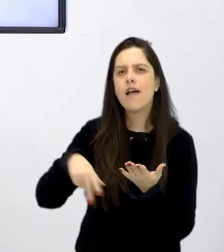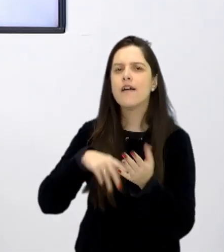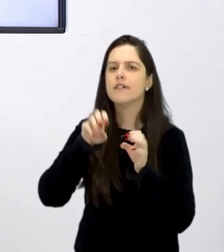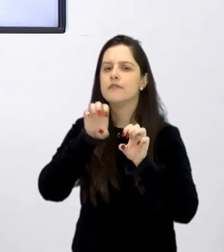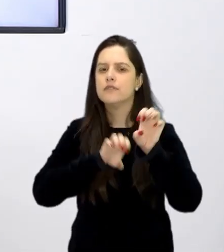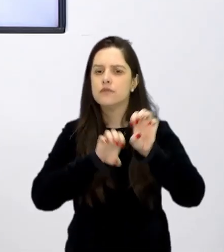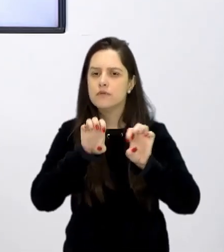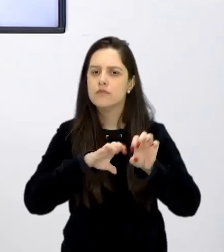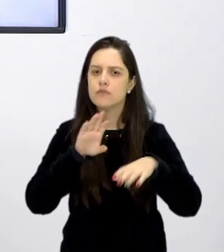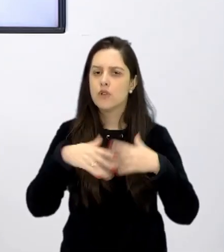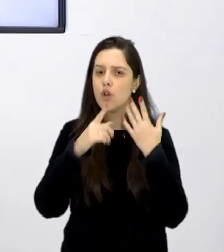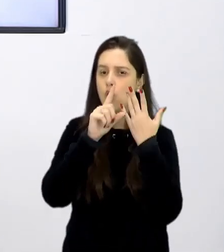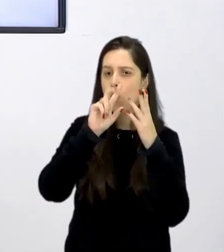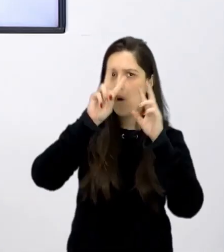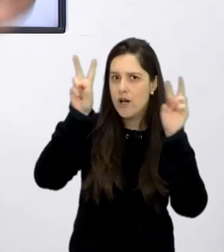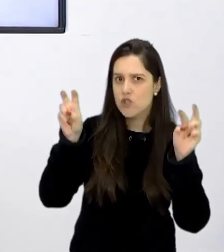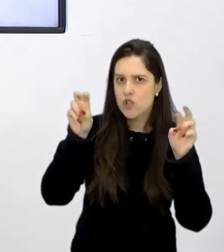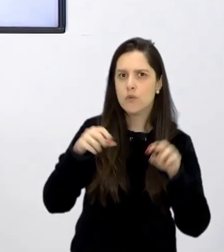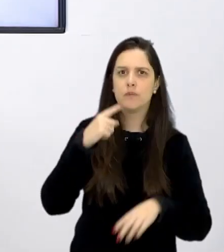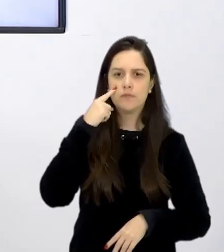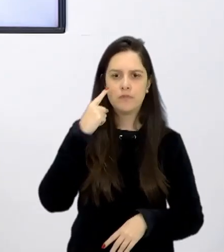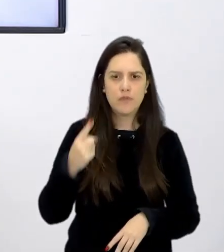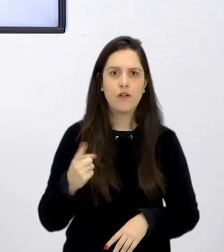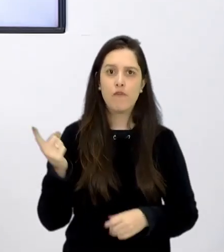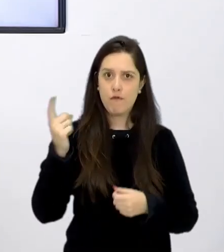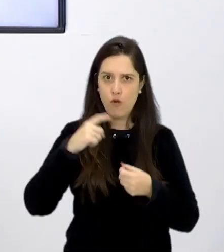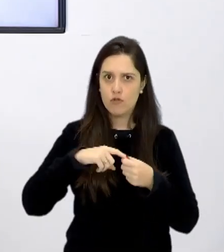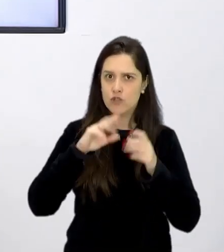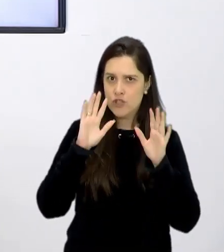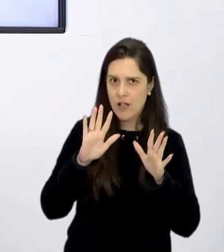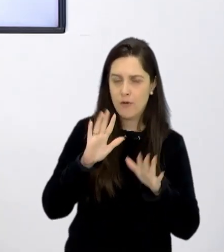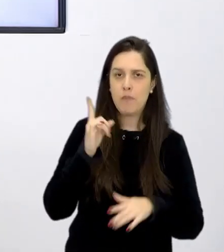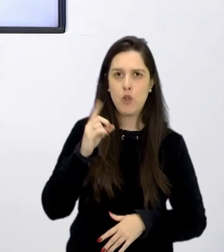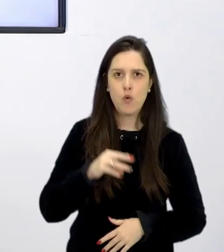estrutura de um artigo de divulgação científica. Então vamos lá, 1 minuto.